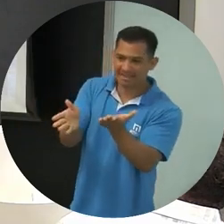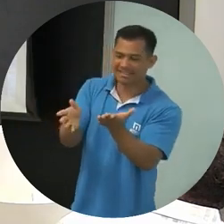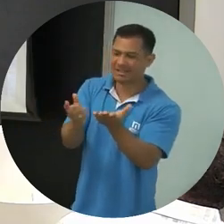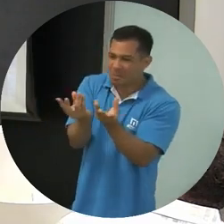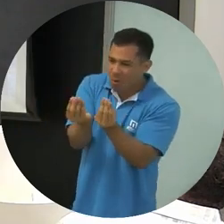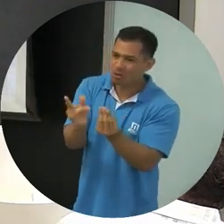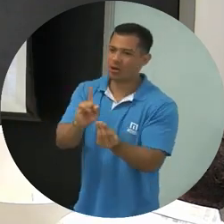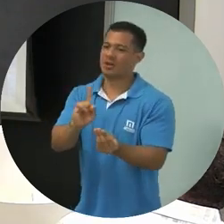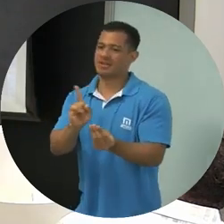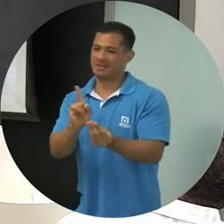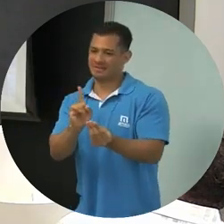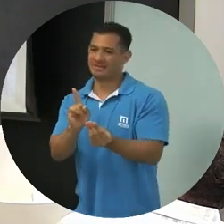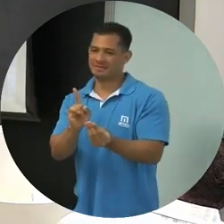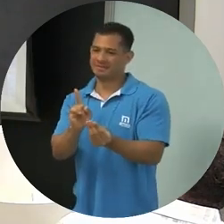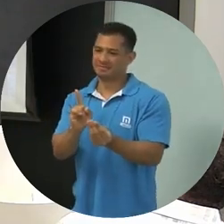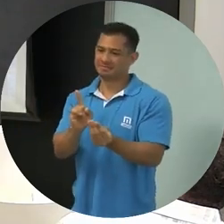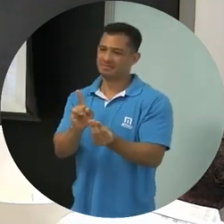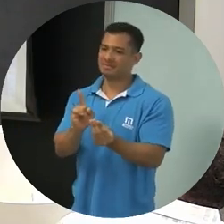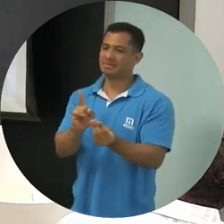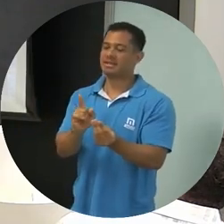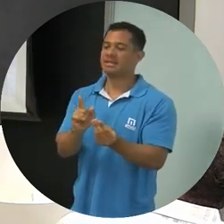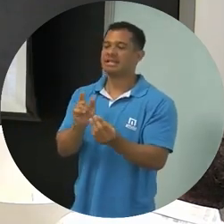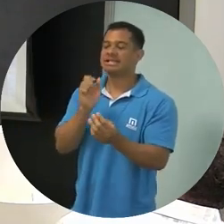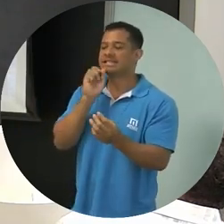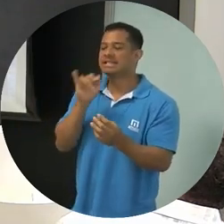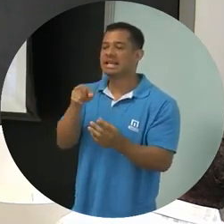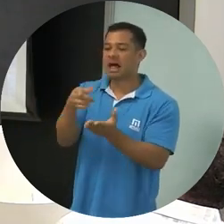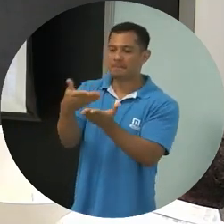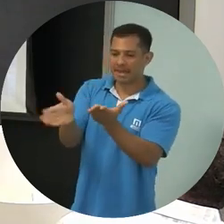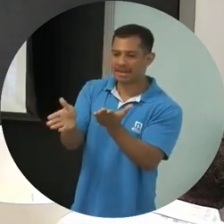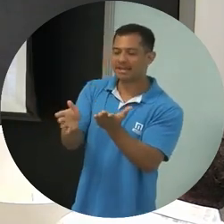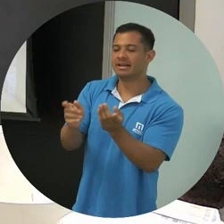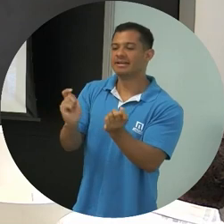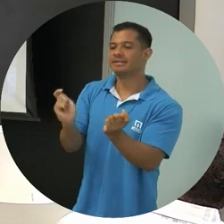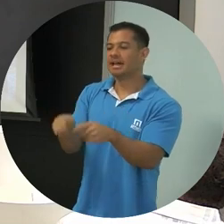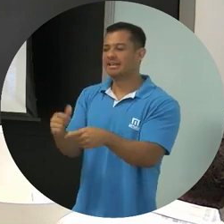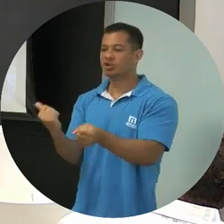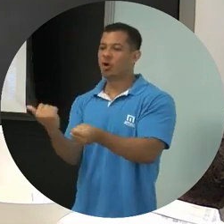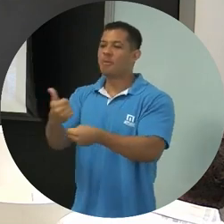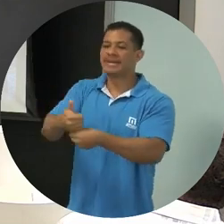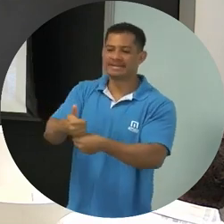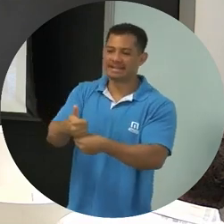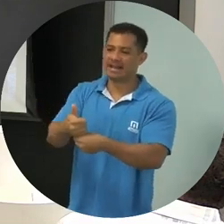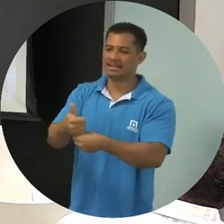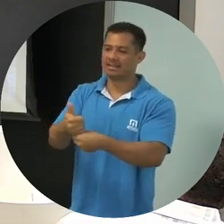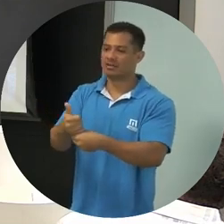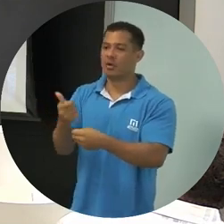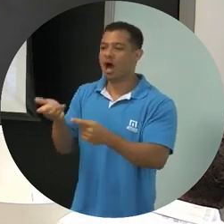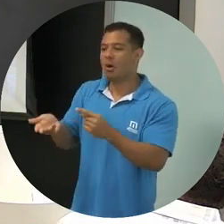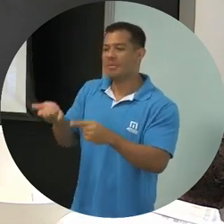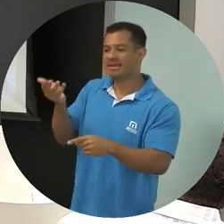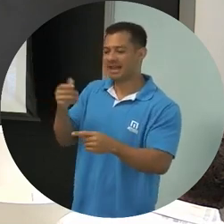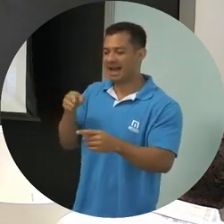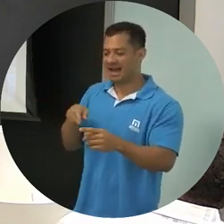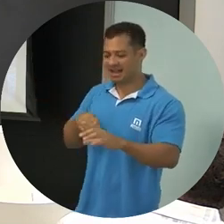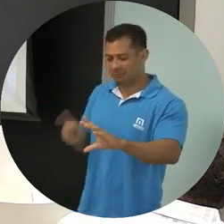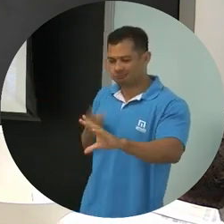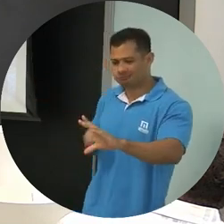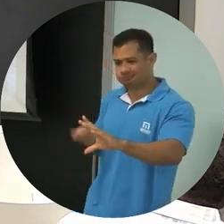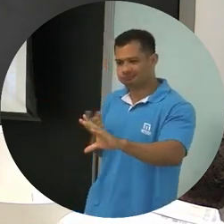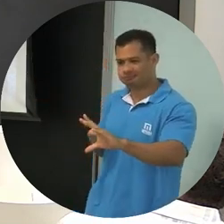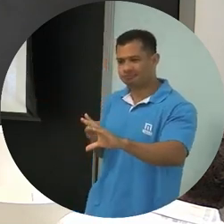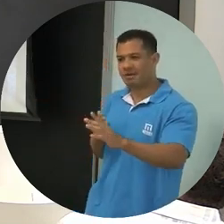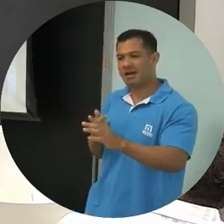de produção, tá? Se essa perda pode ser compensada, por exemplo, com o aumento da rotação do equipamento, com